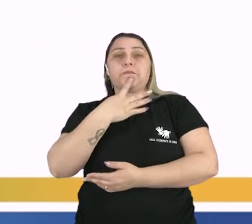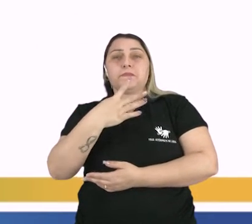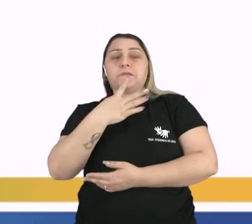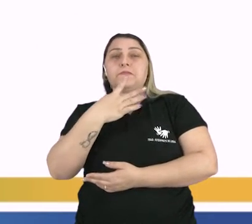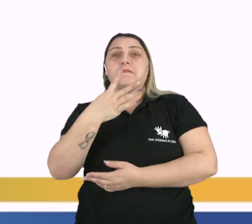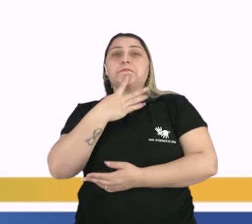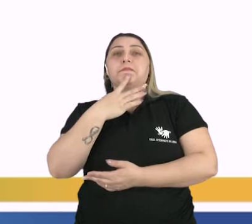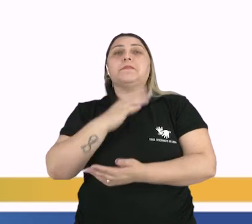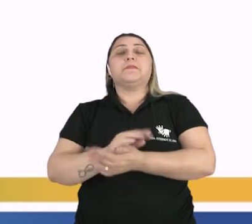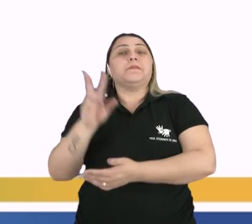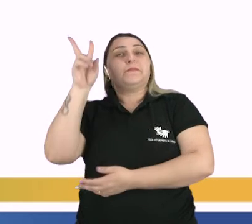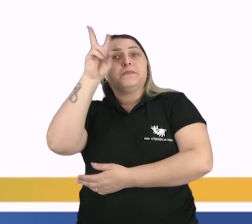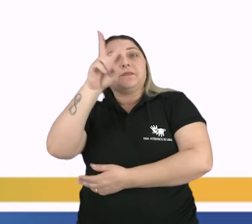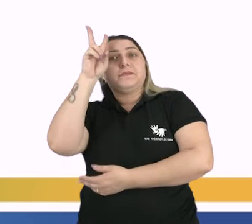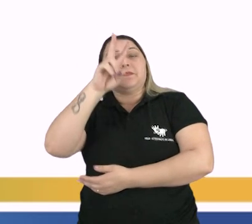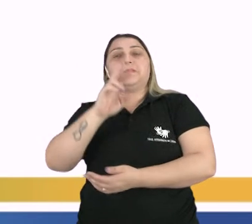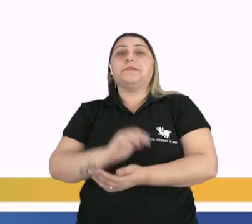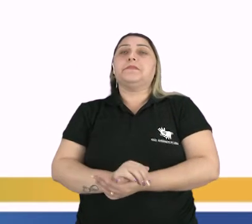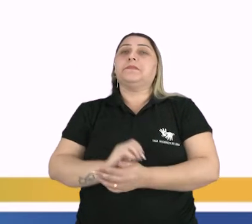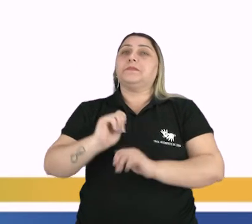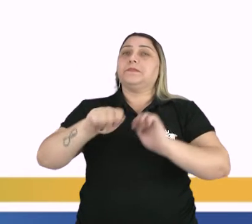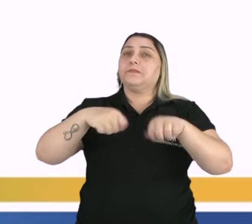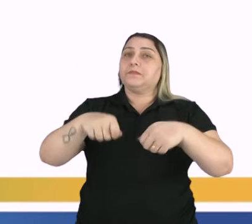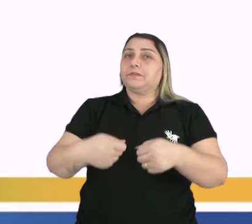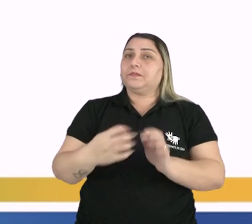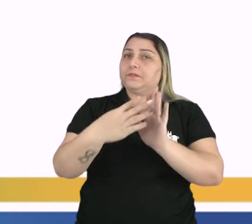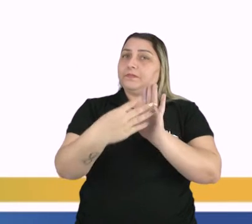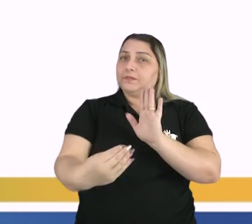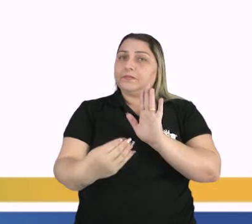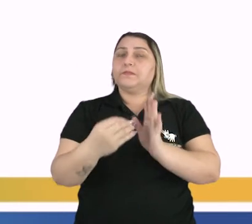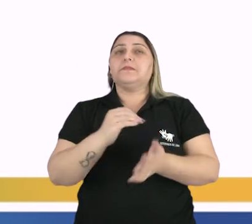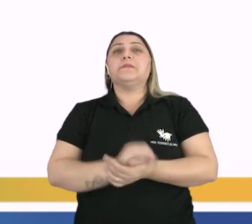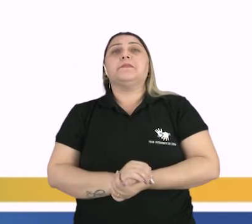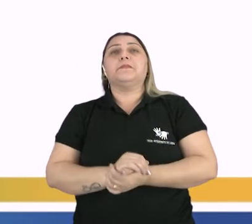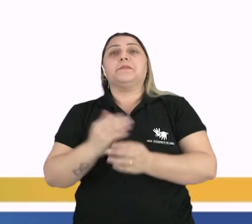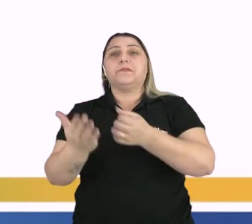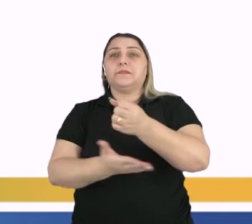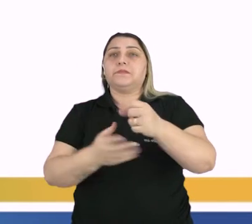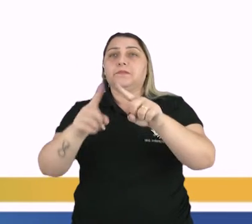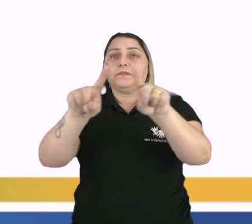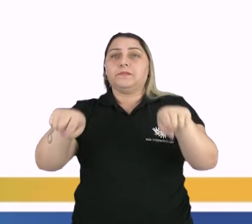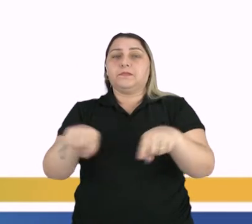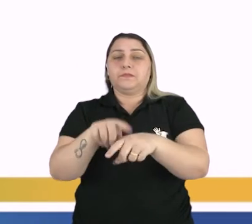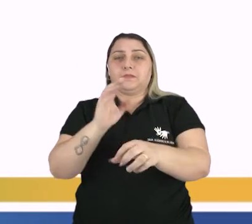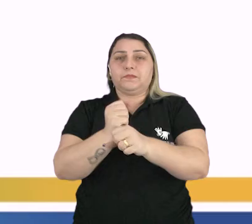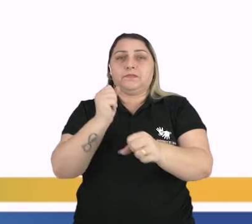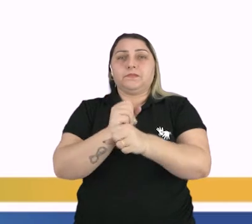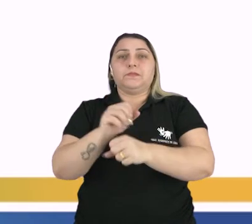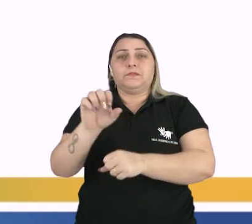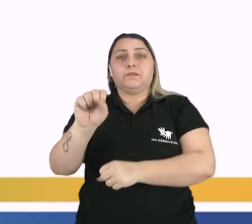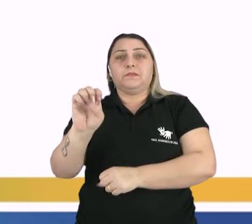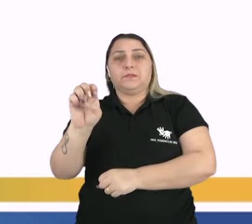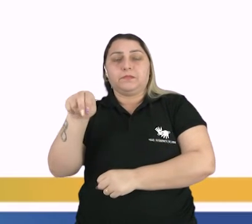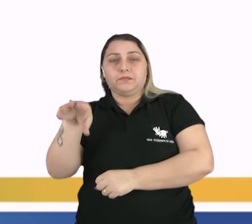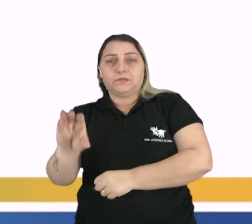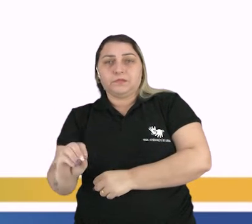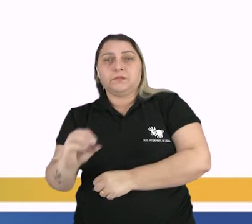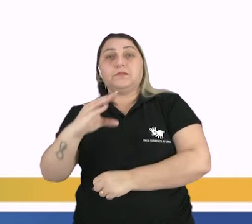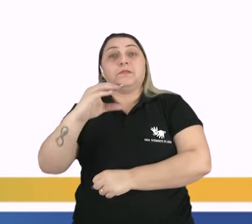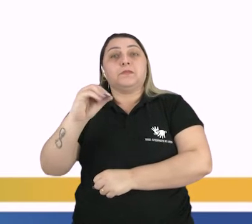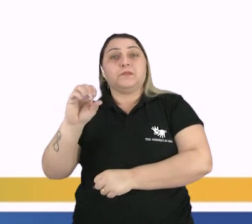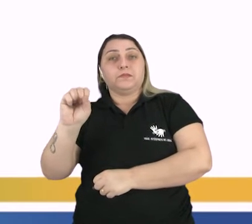conhecer e recordar os sinais das funções básicas, né, trigonométricas. Né? Seno, o sinal